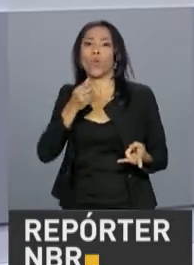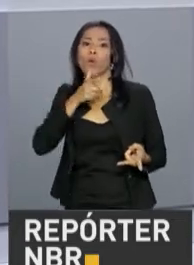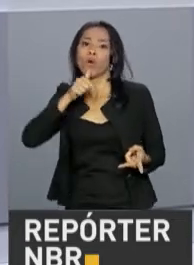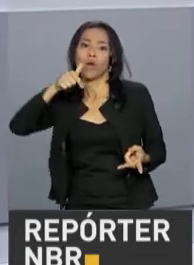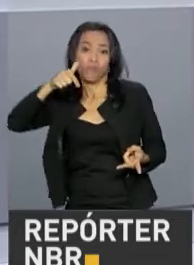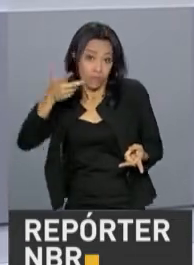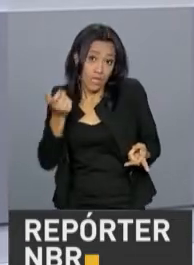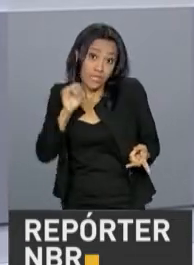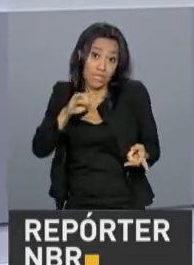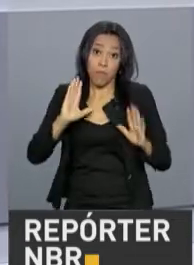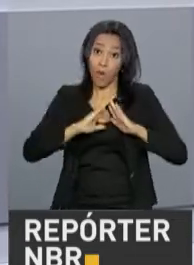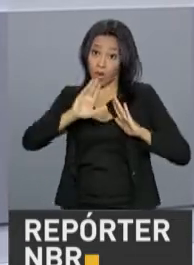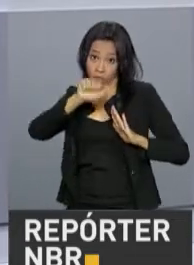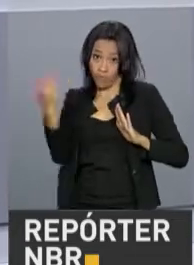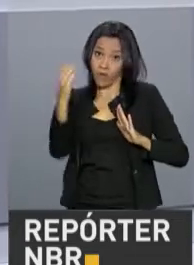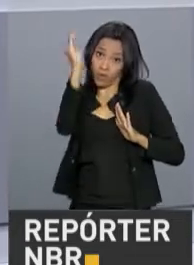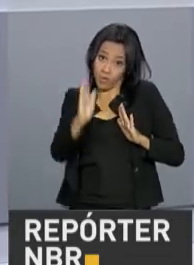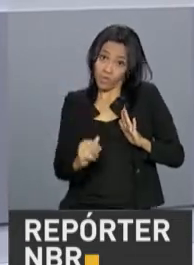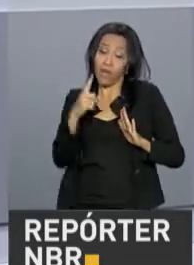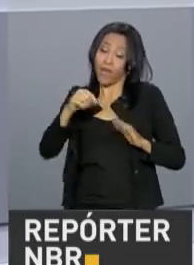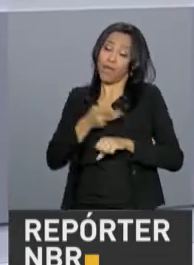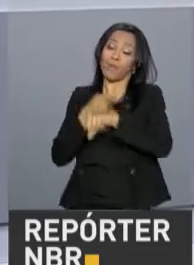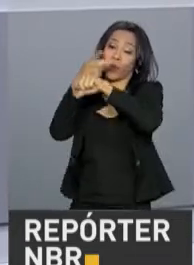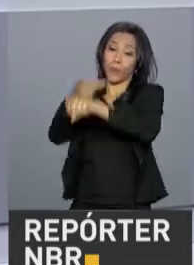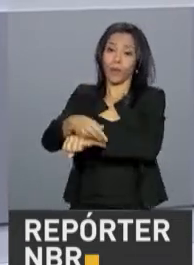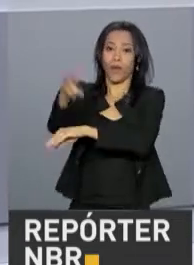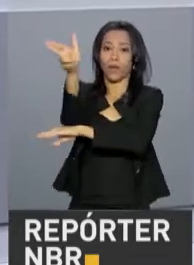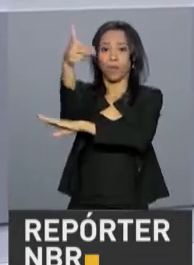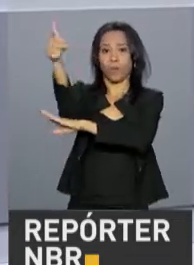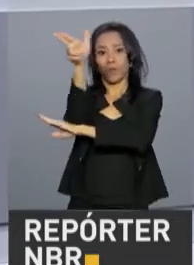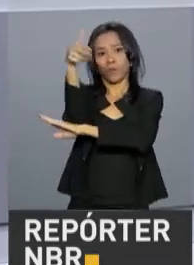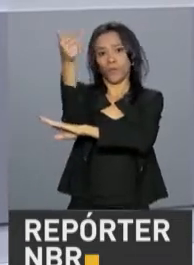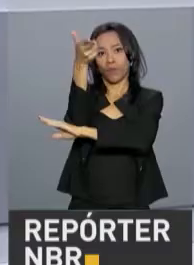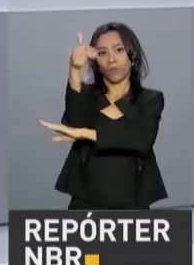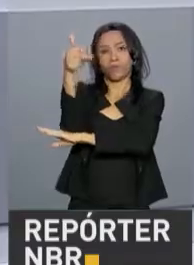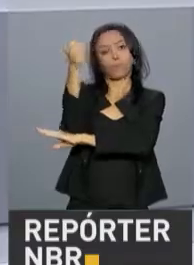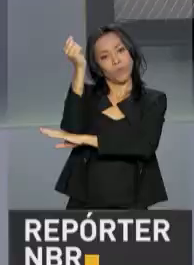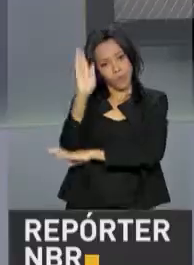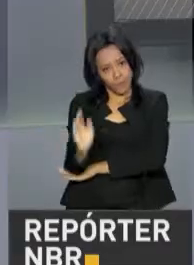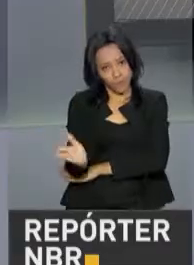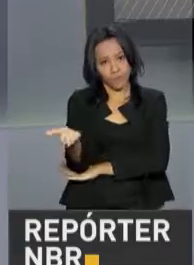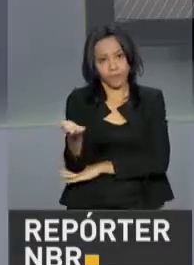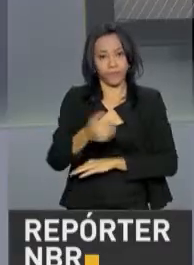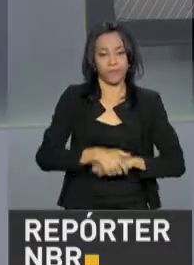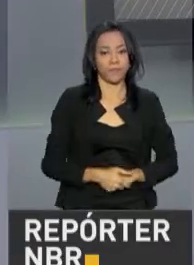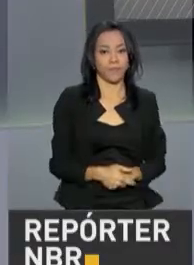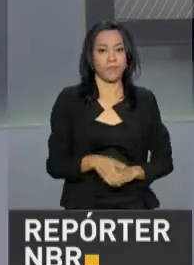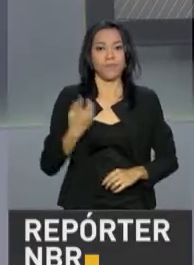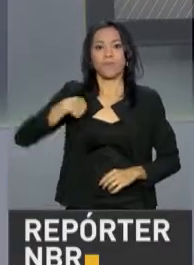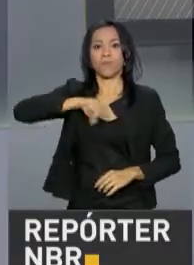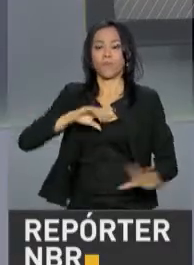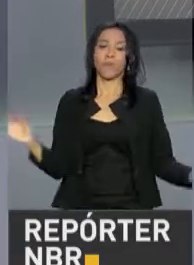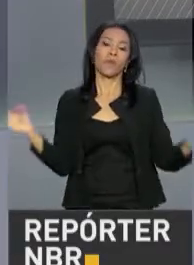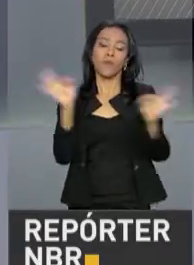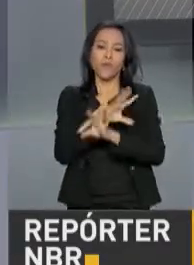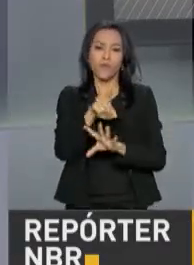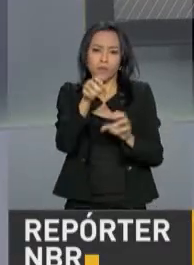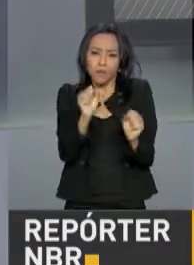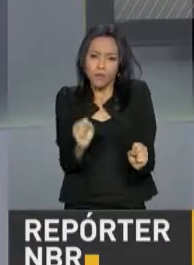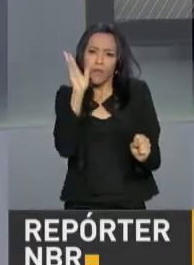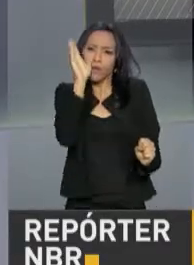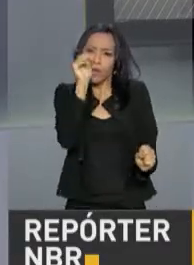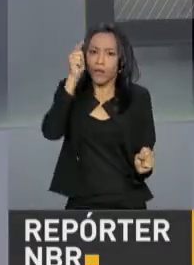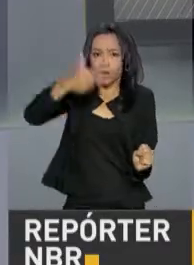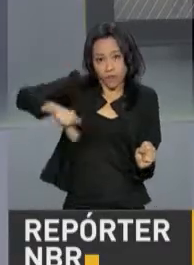morem no exterior a orientação é procurar os consulados ou embaixadas do brasil nós ficamos por aqui você pode rever as